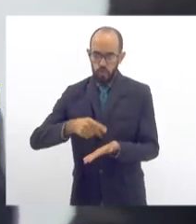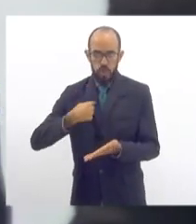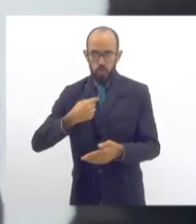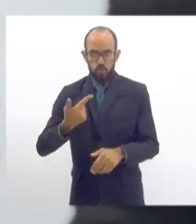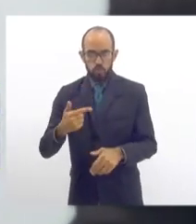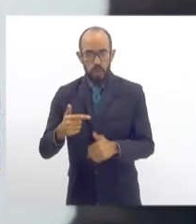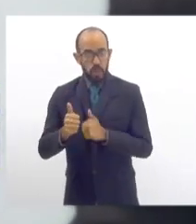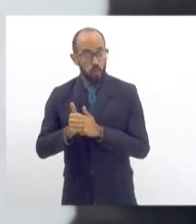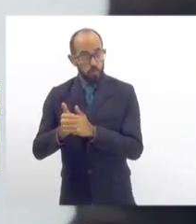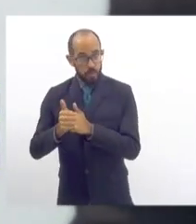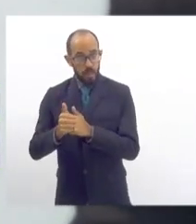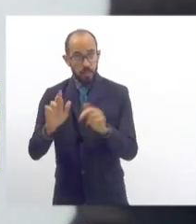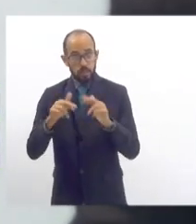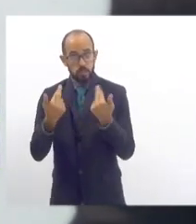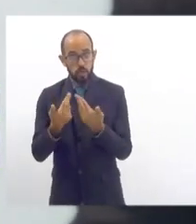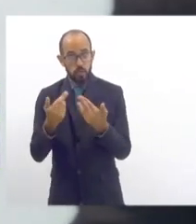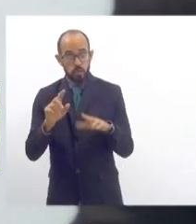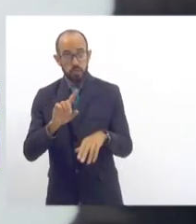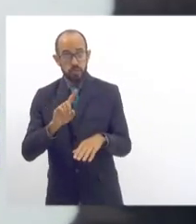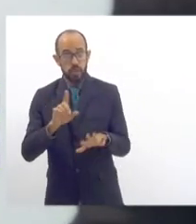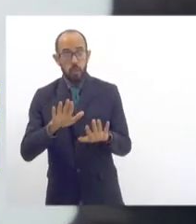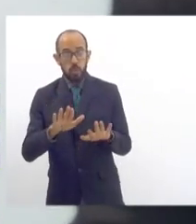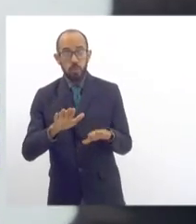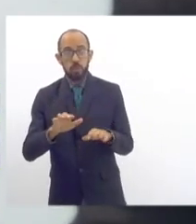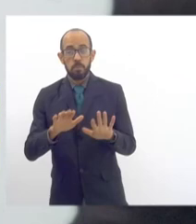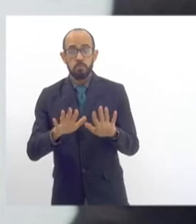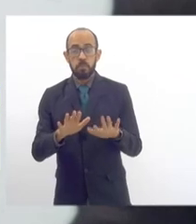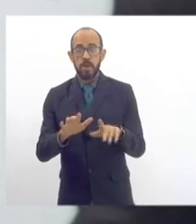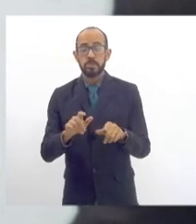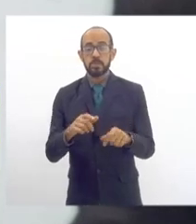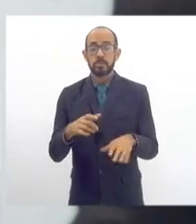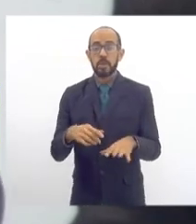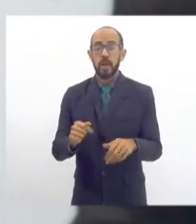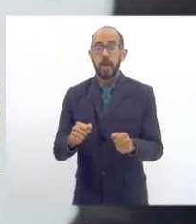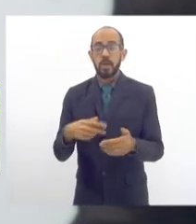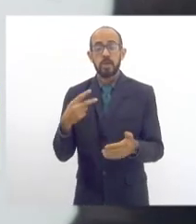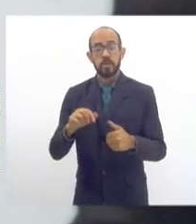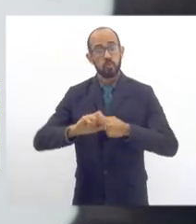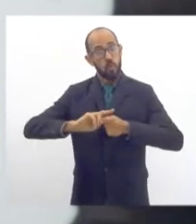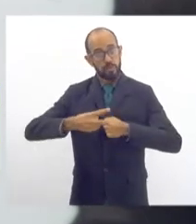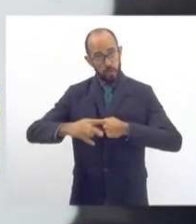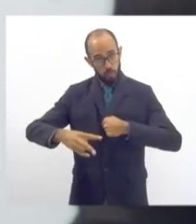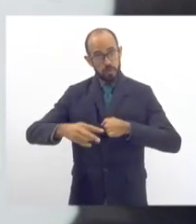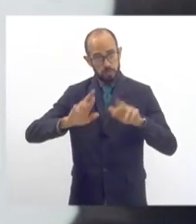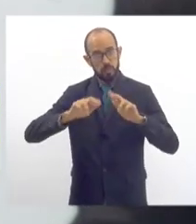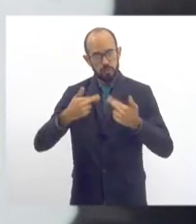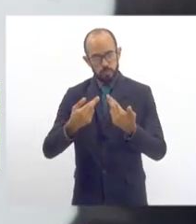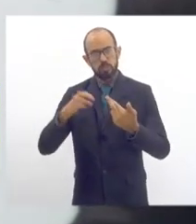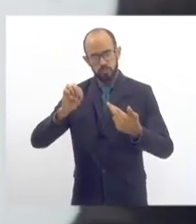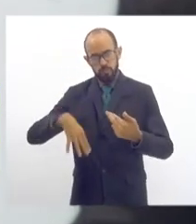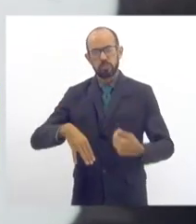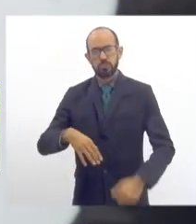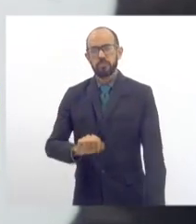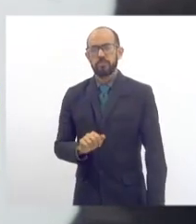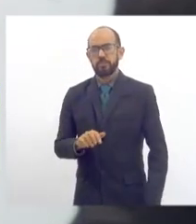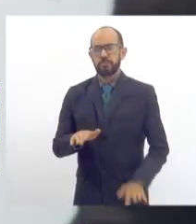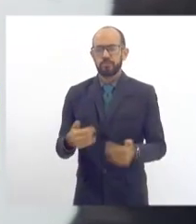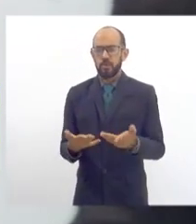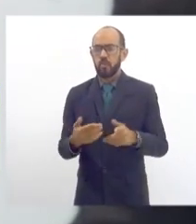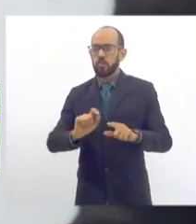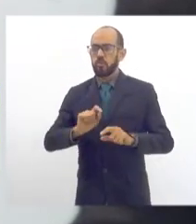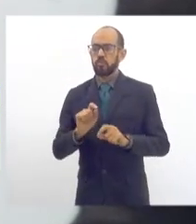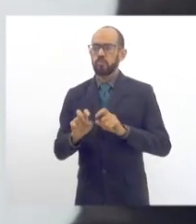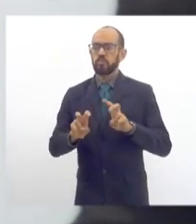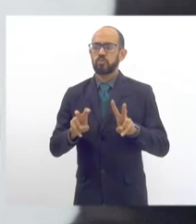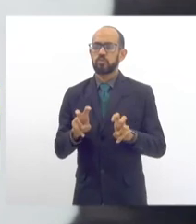reuniões, mas eu tenho acompanhado os resultados das reuniões. Então, sobre a questão do